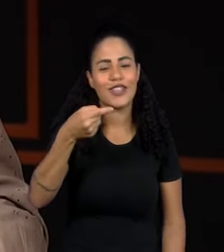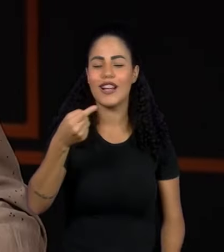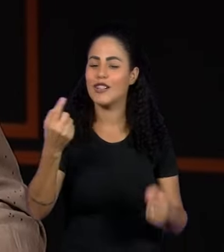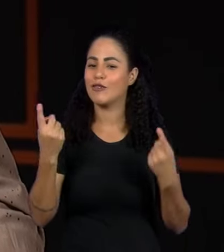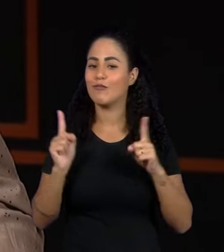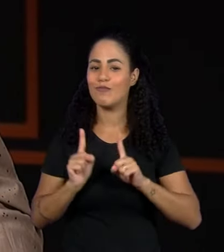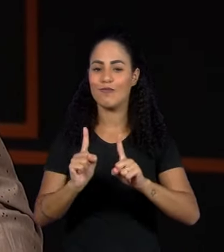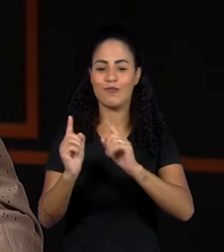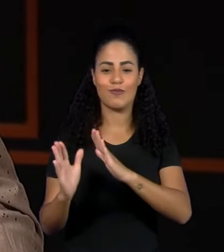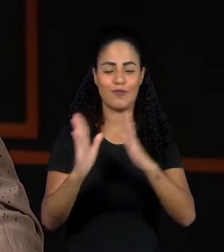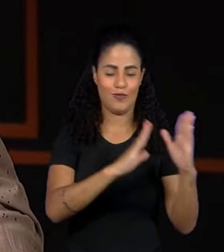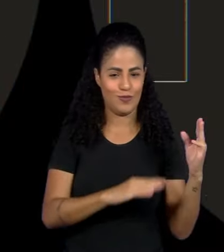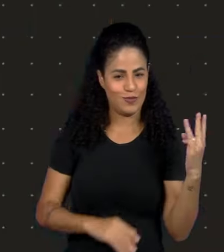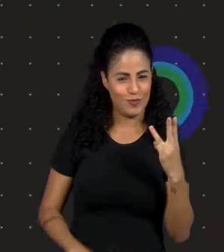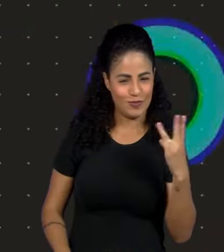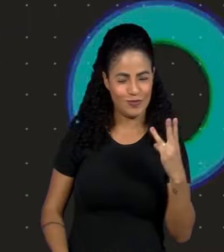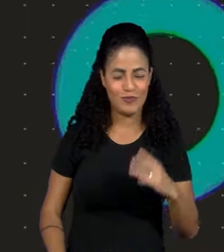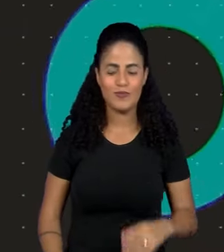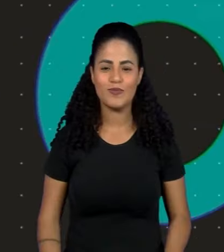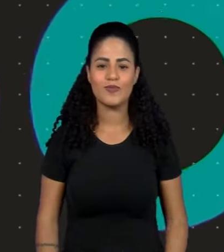para o terceiro bloco do Persona.